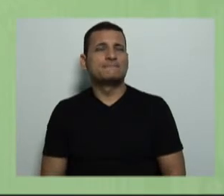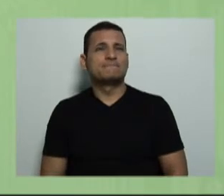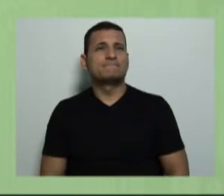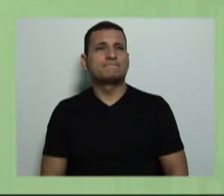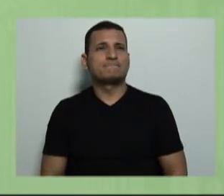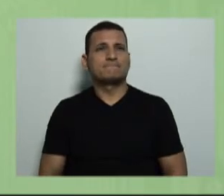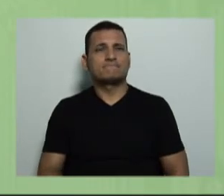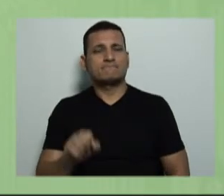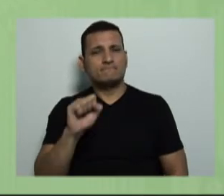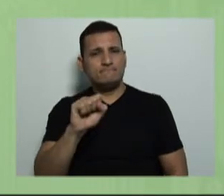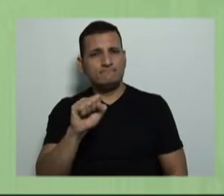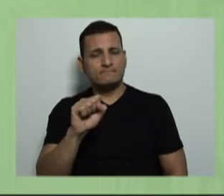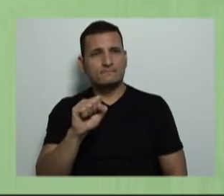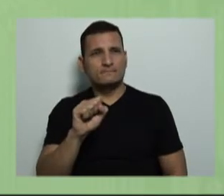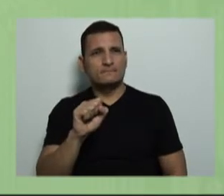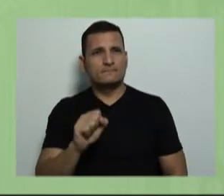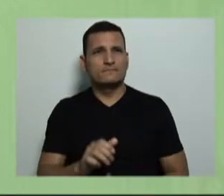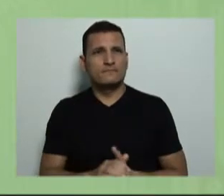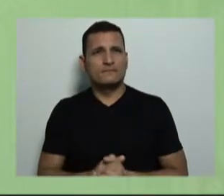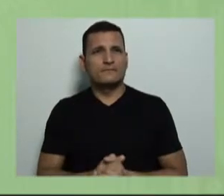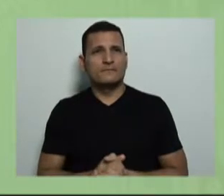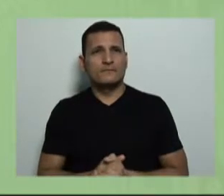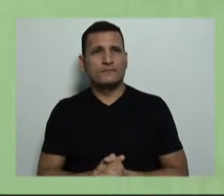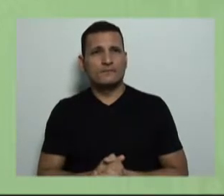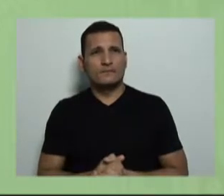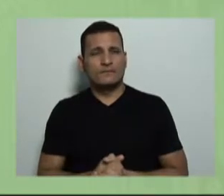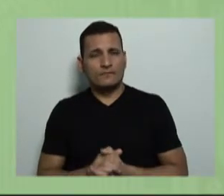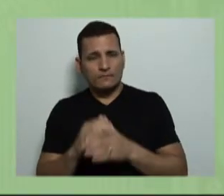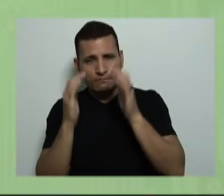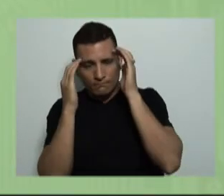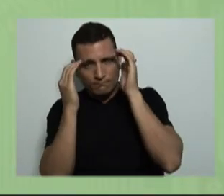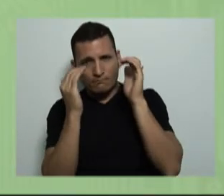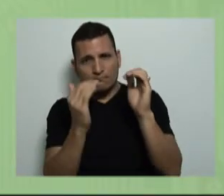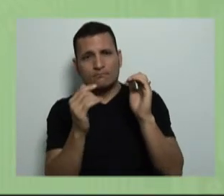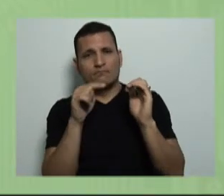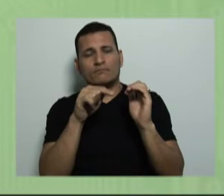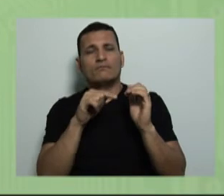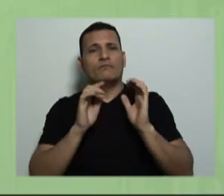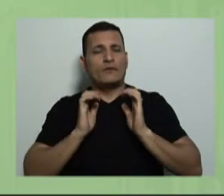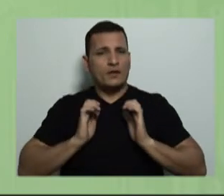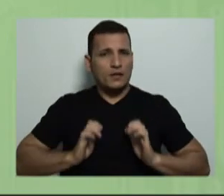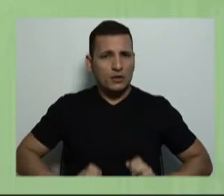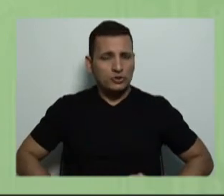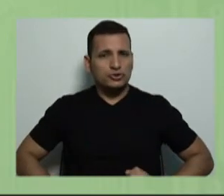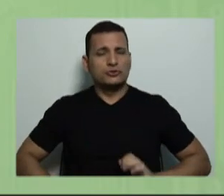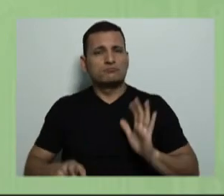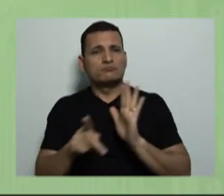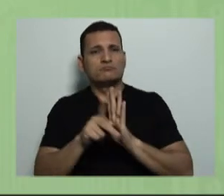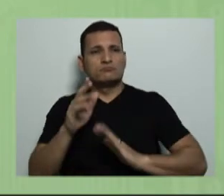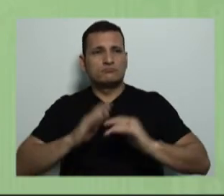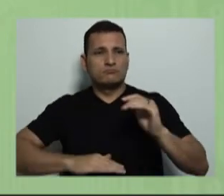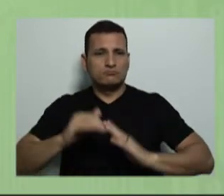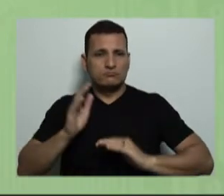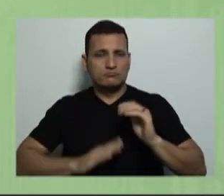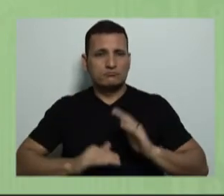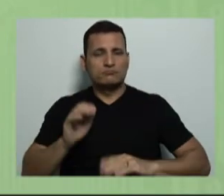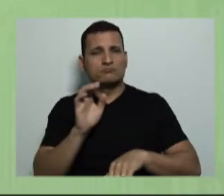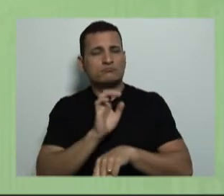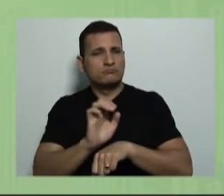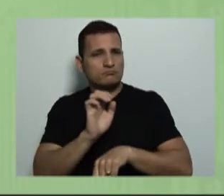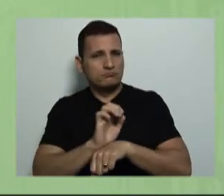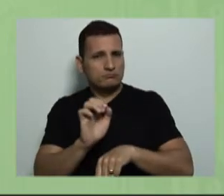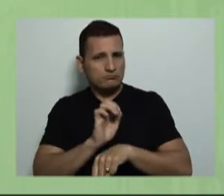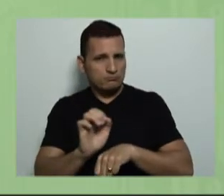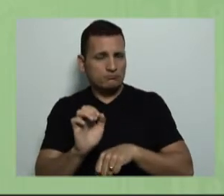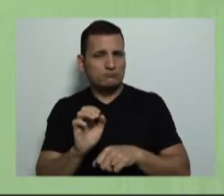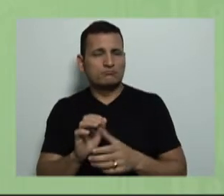8. Agir conforme os princípios éticos requeridos pela profissão relacionada ao estágio e às normas